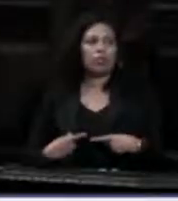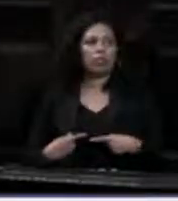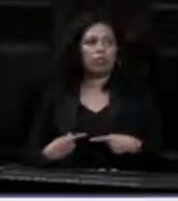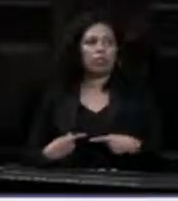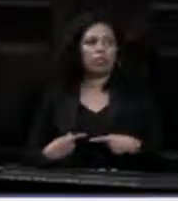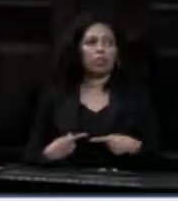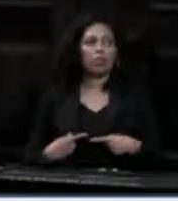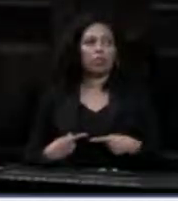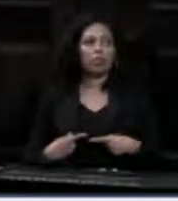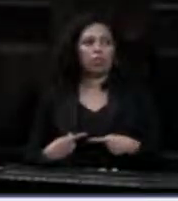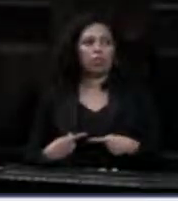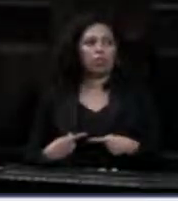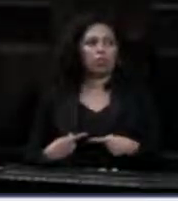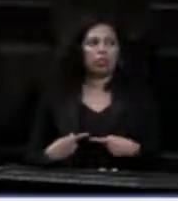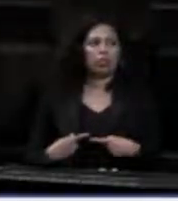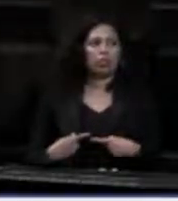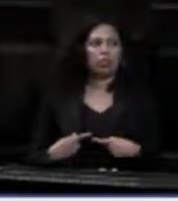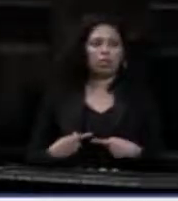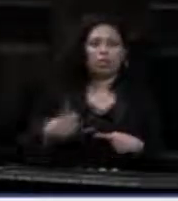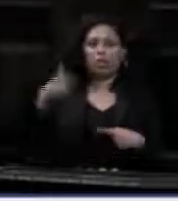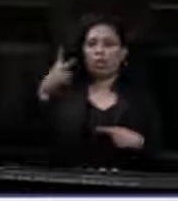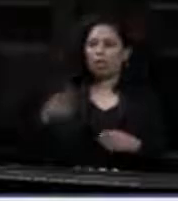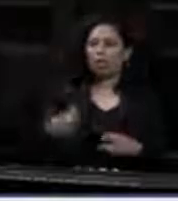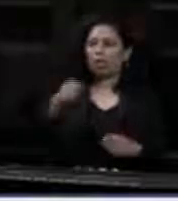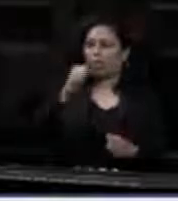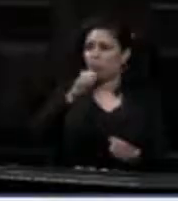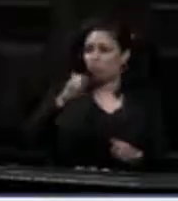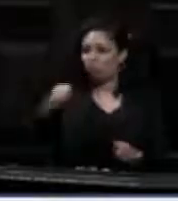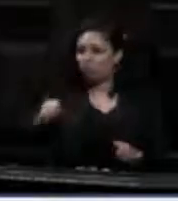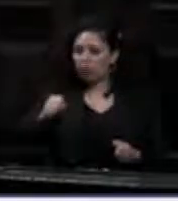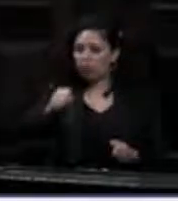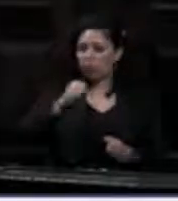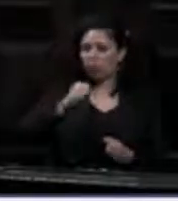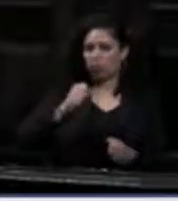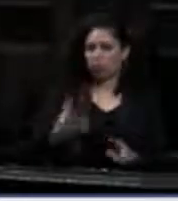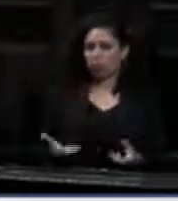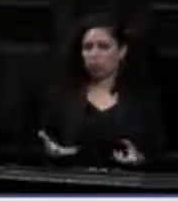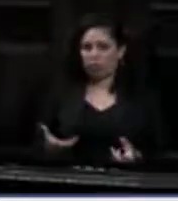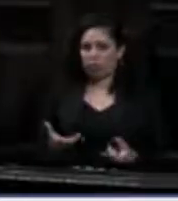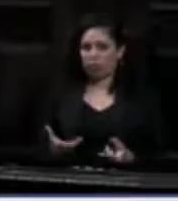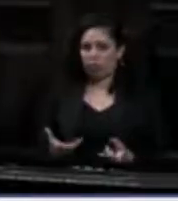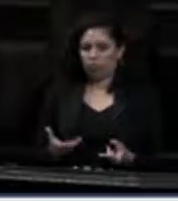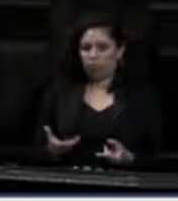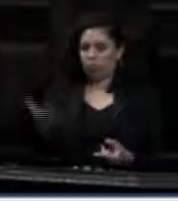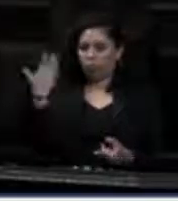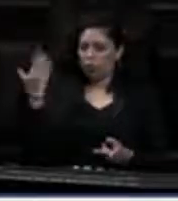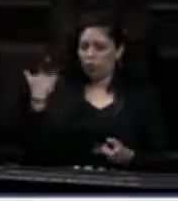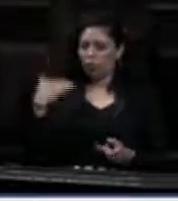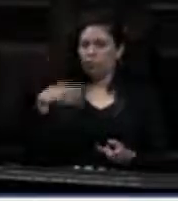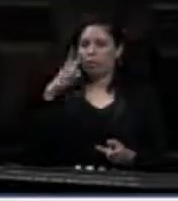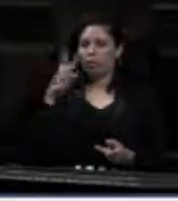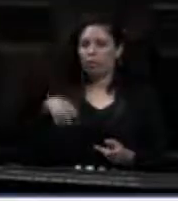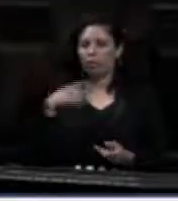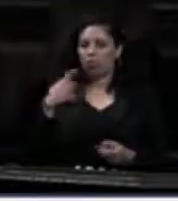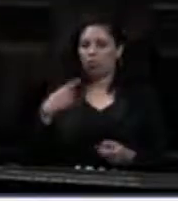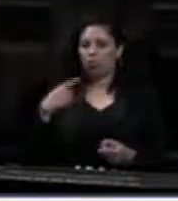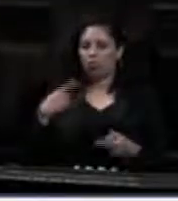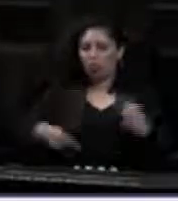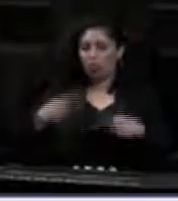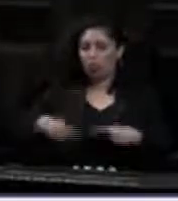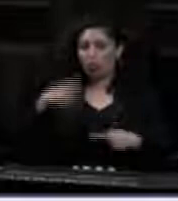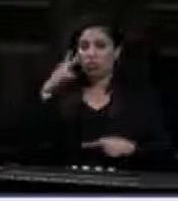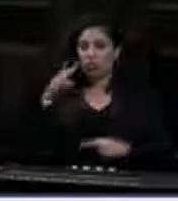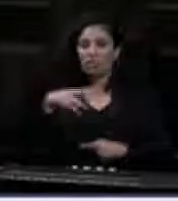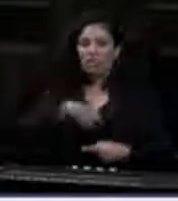continuar tranquilamente na minha carreira de jornalista no interior do estado, onde estava muito feliz. Mas não vou dizer também que não seja